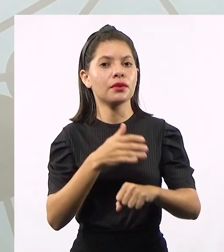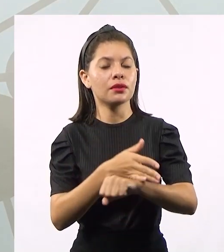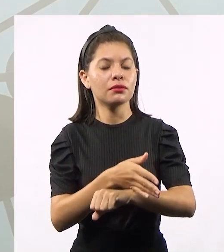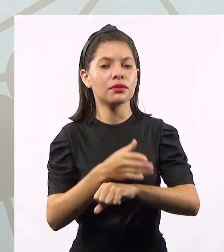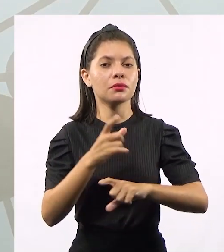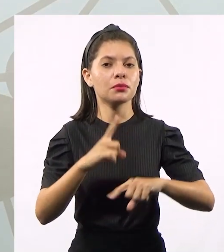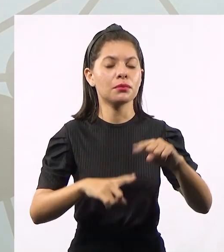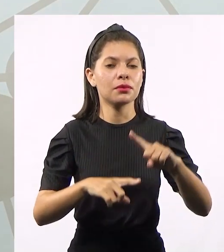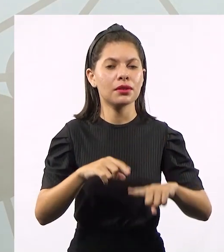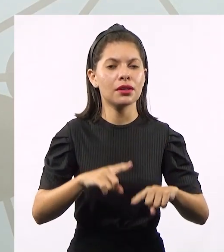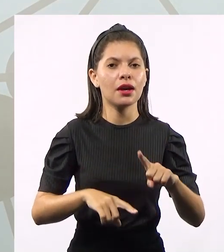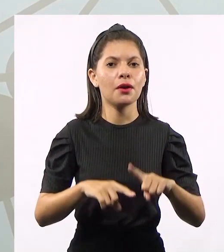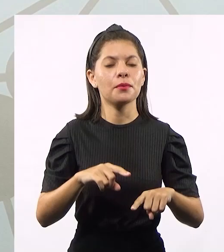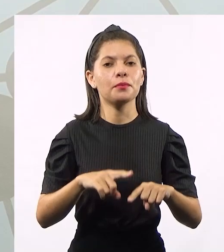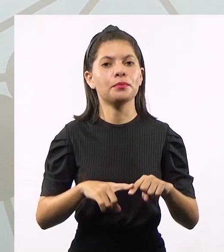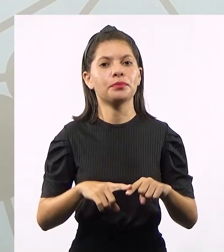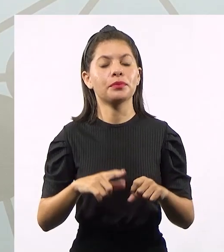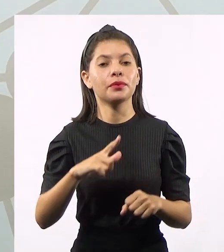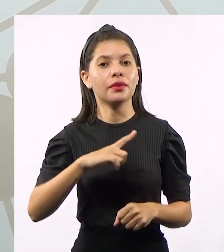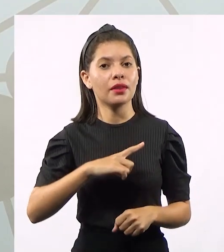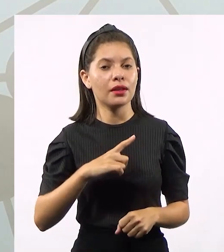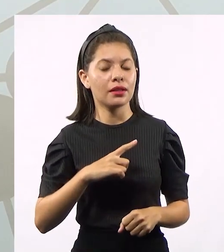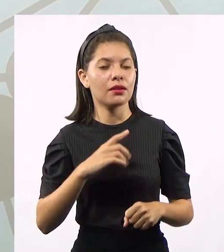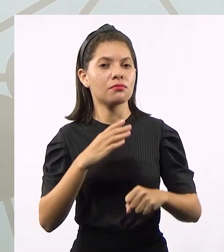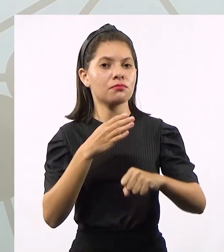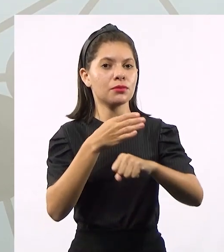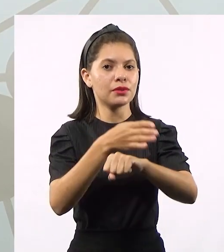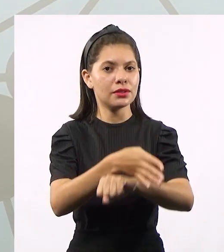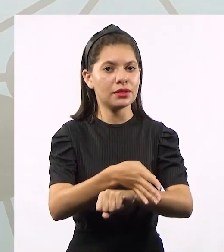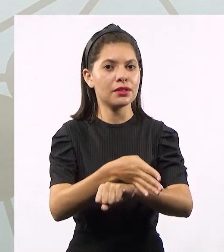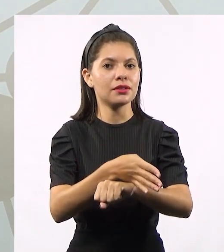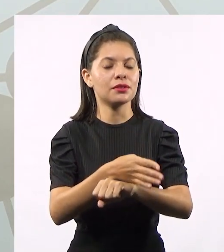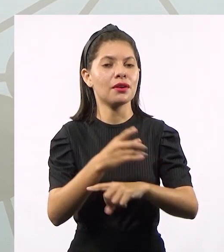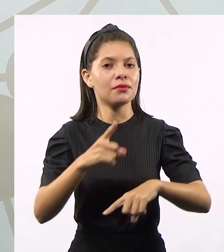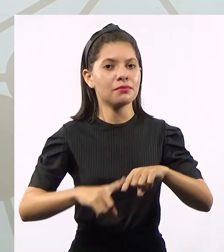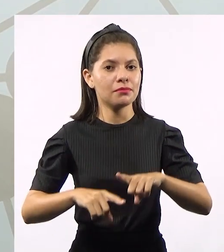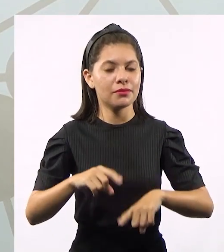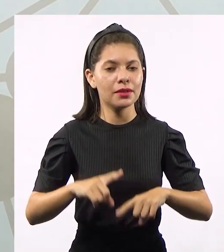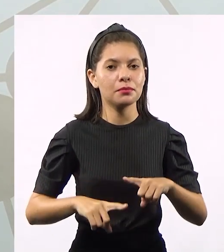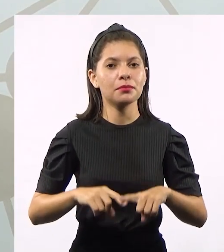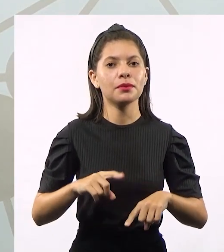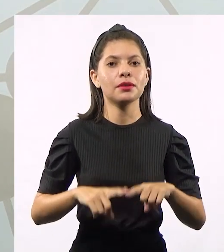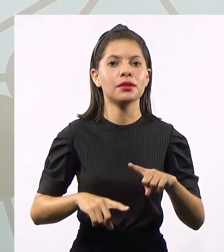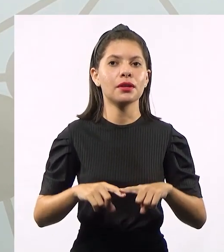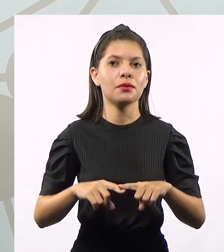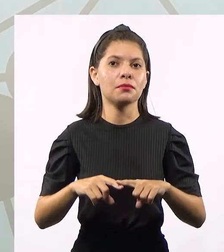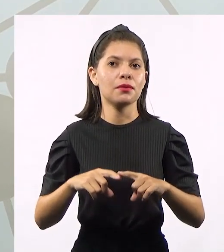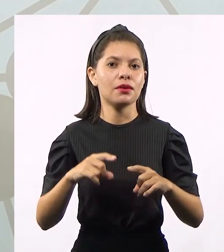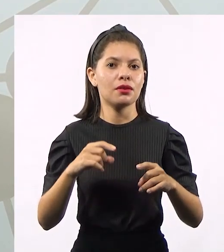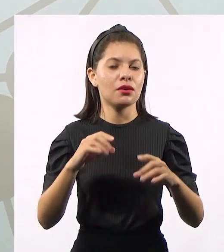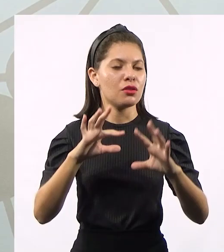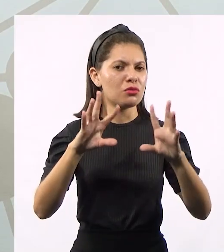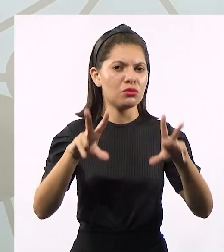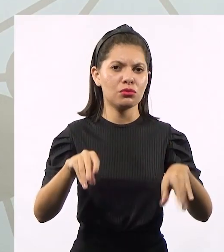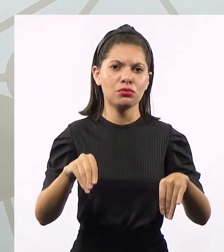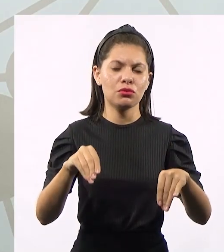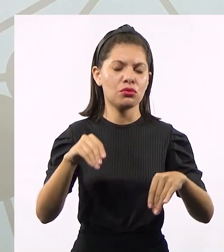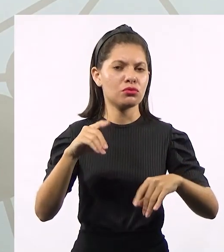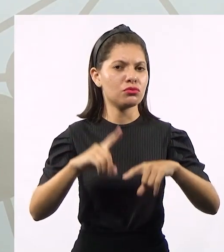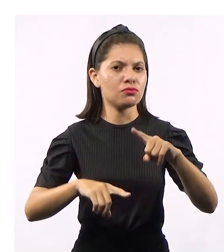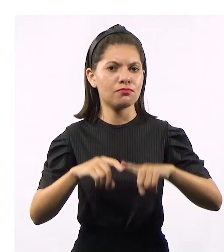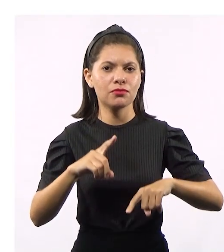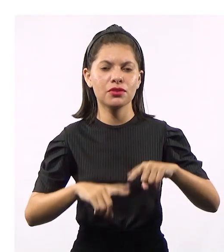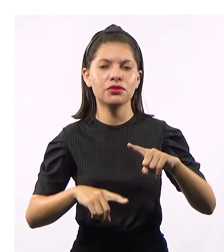sim ter o acesso a essa ferramenta para tanto formulário como todos os outros recursos que tem disponível no G